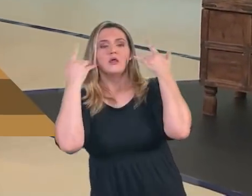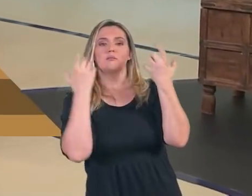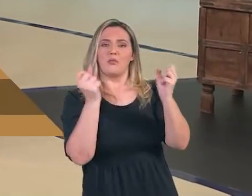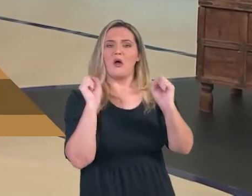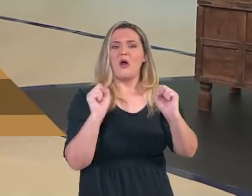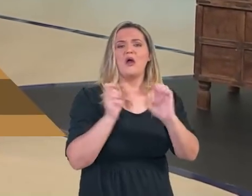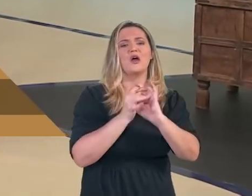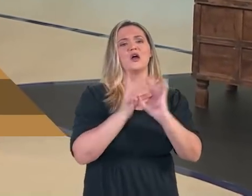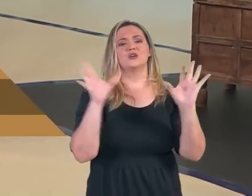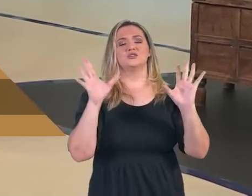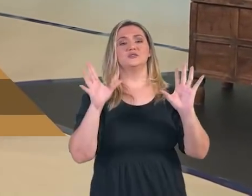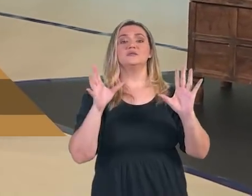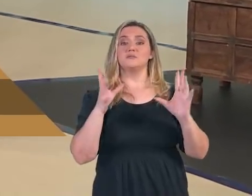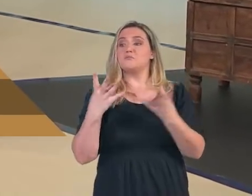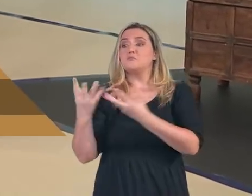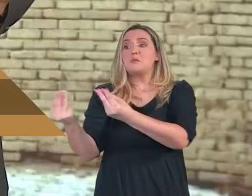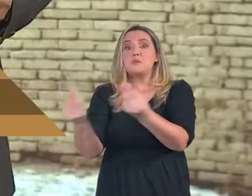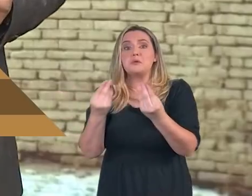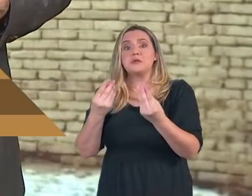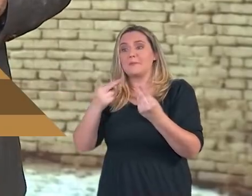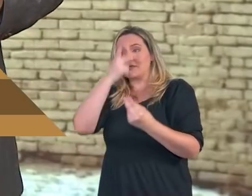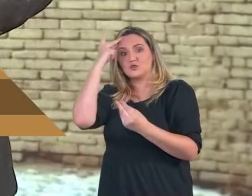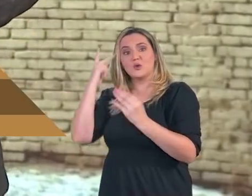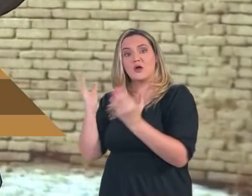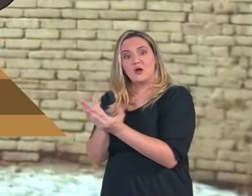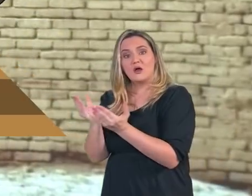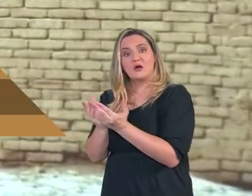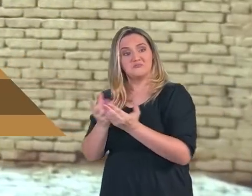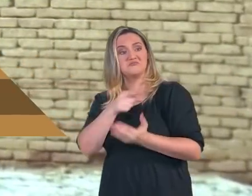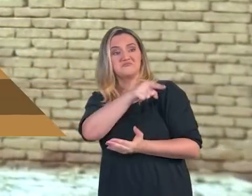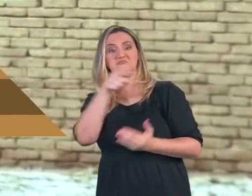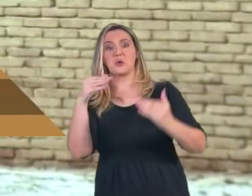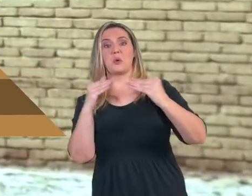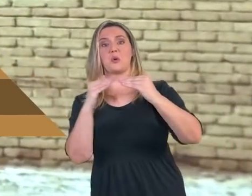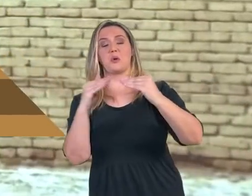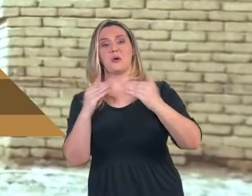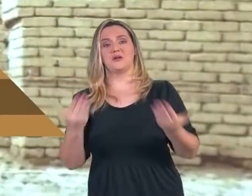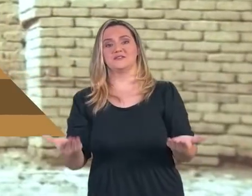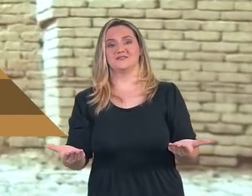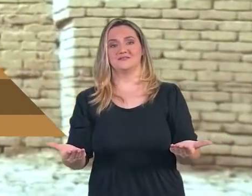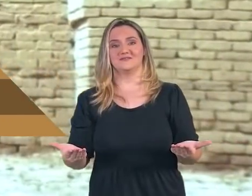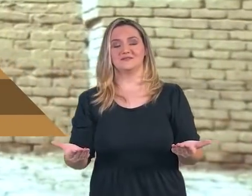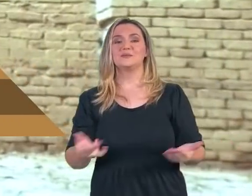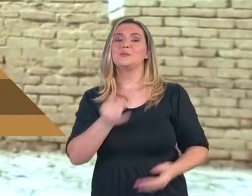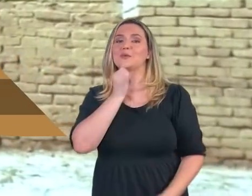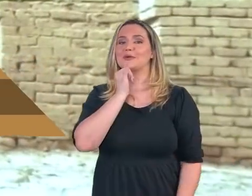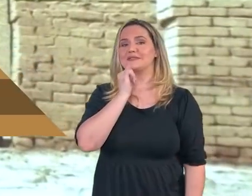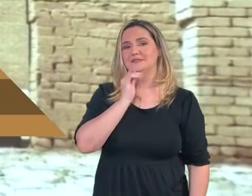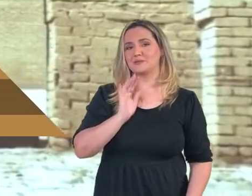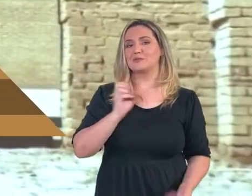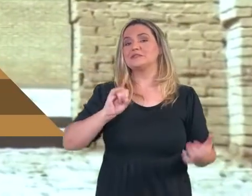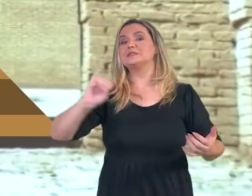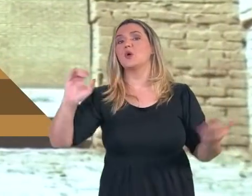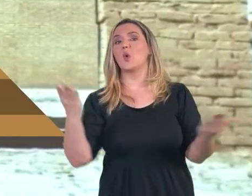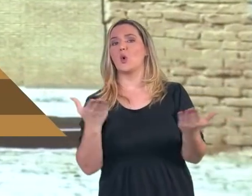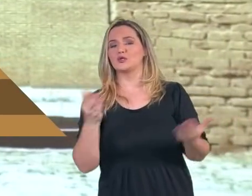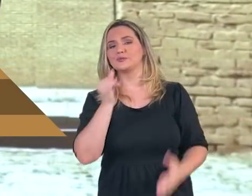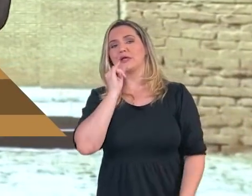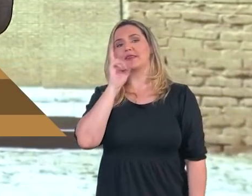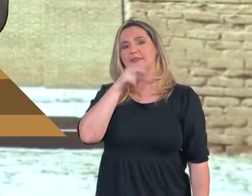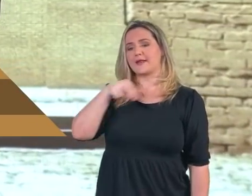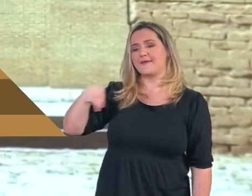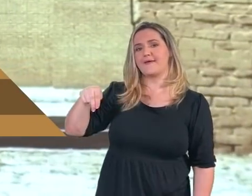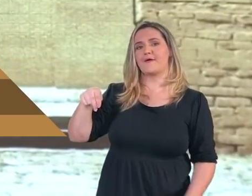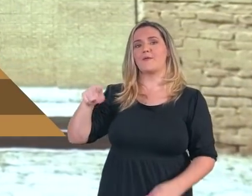religiosos embarcam nessa filosofia. Aliás, se fosse hoje, muitos reputariam o comportamento de Daniel e